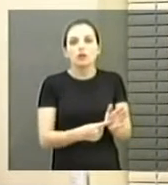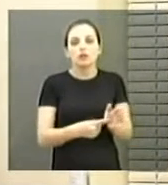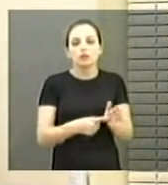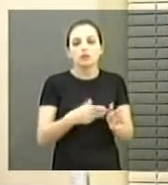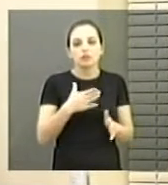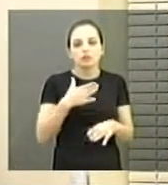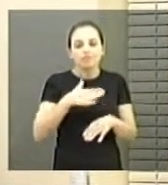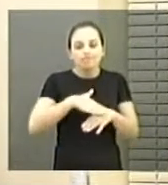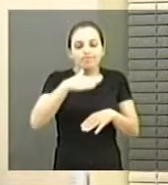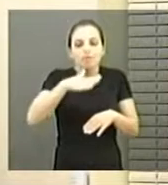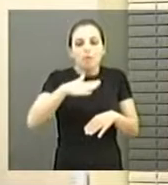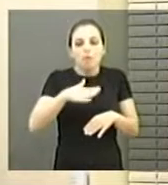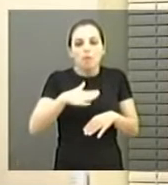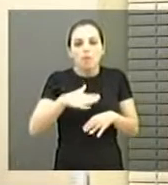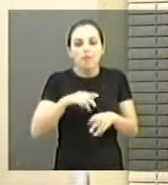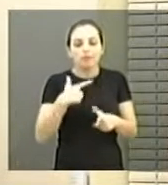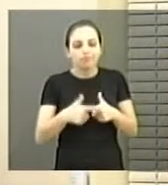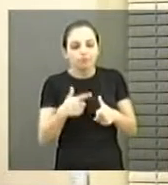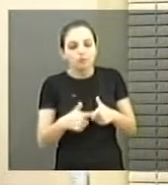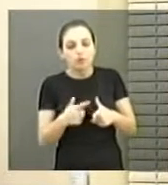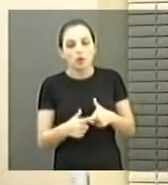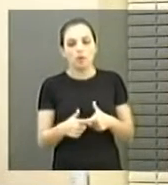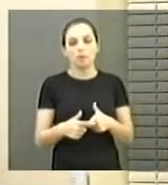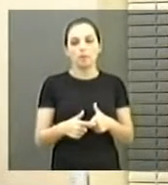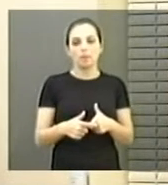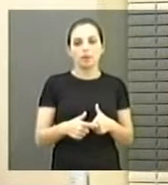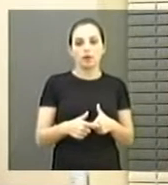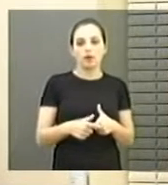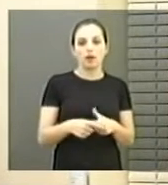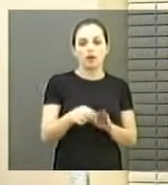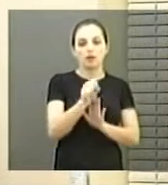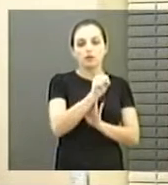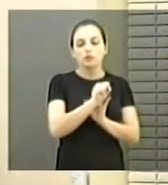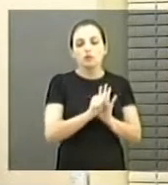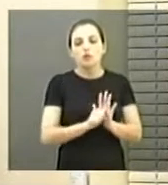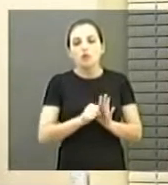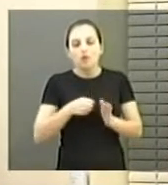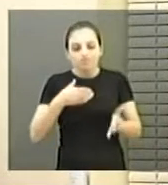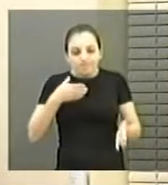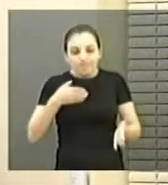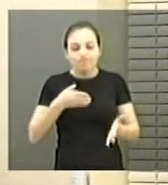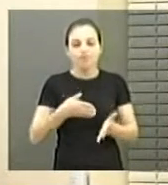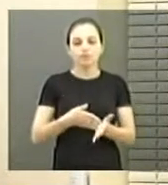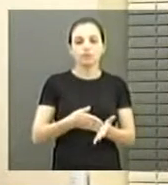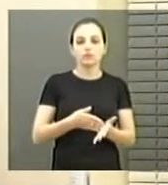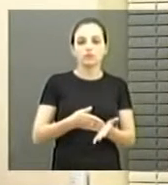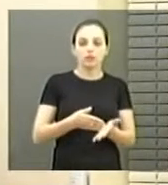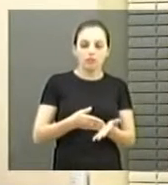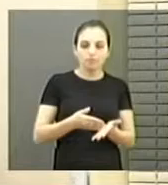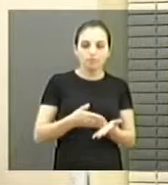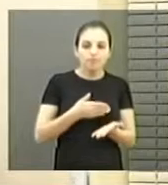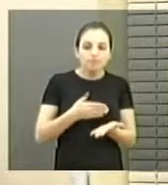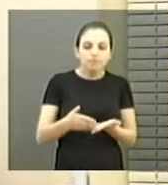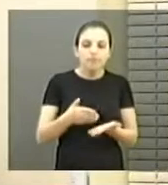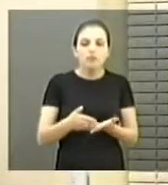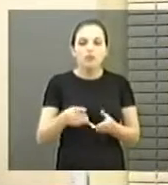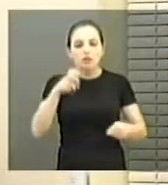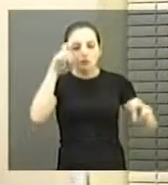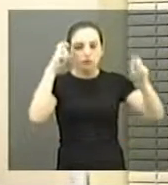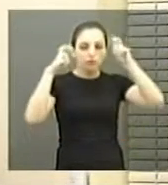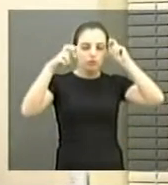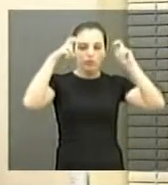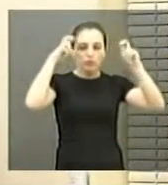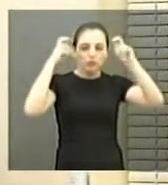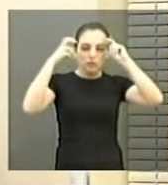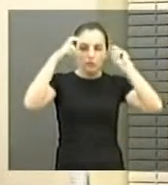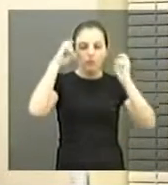mais graves problemas do nosso século a ser enfrentado, que está na origem da questão da